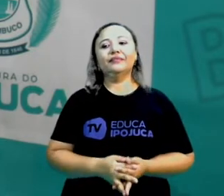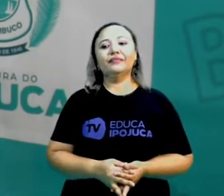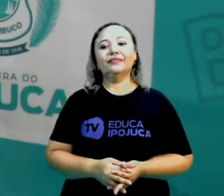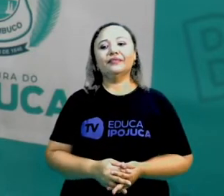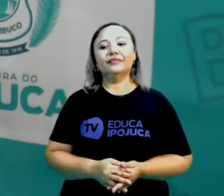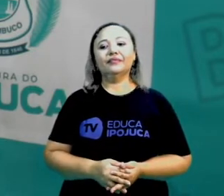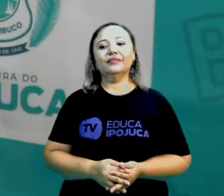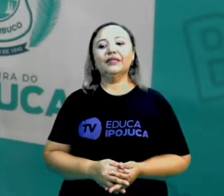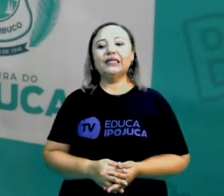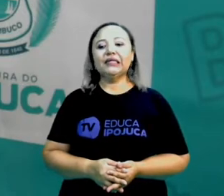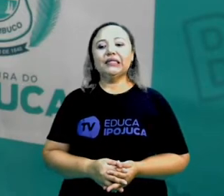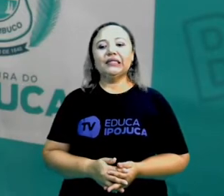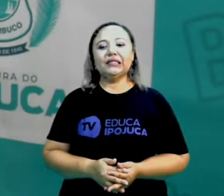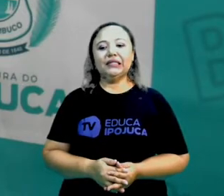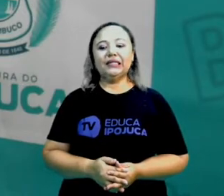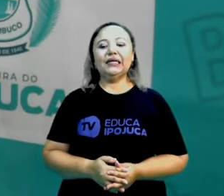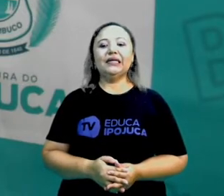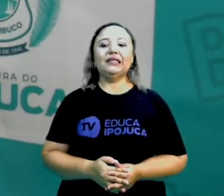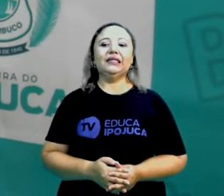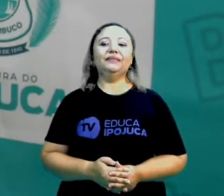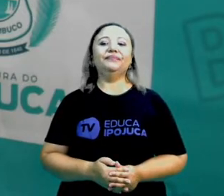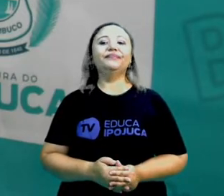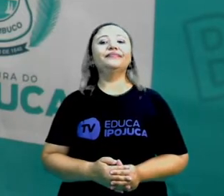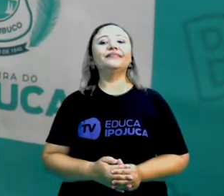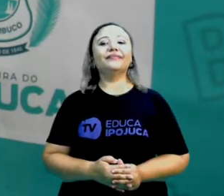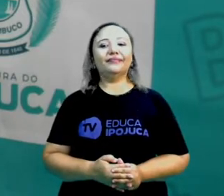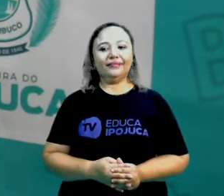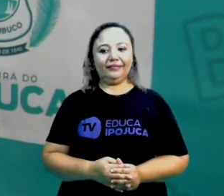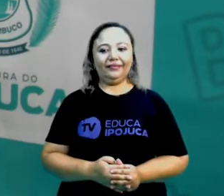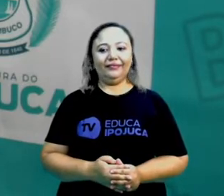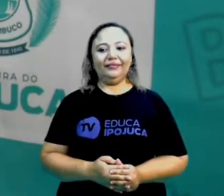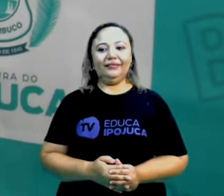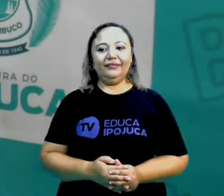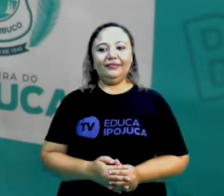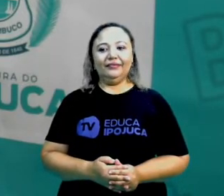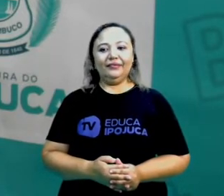com absolutamente nada. Certo?